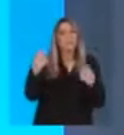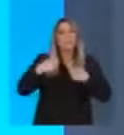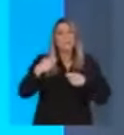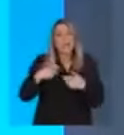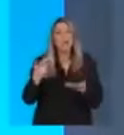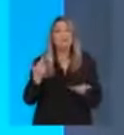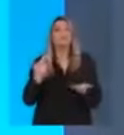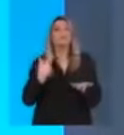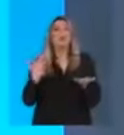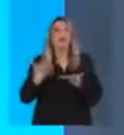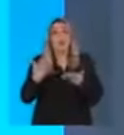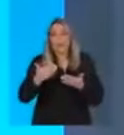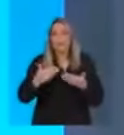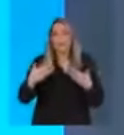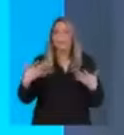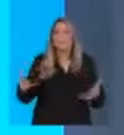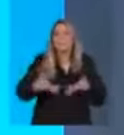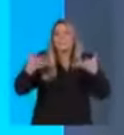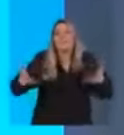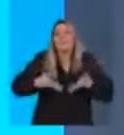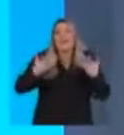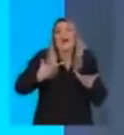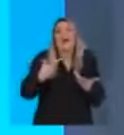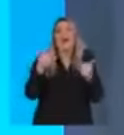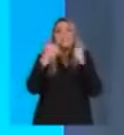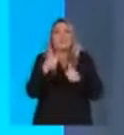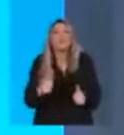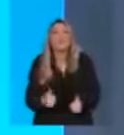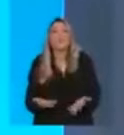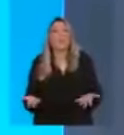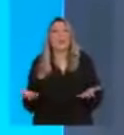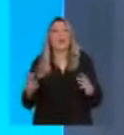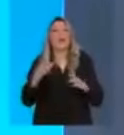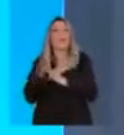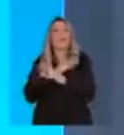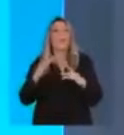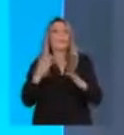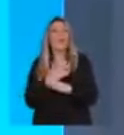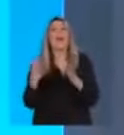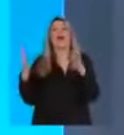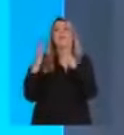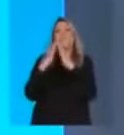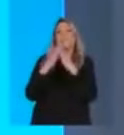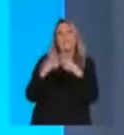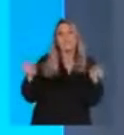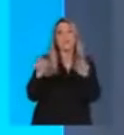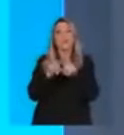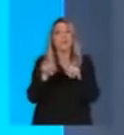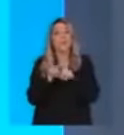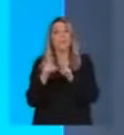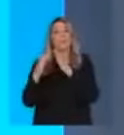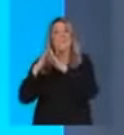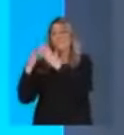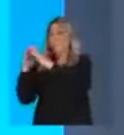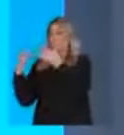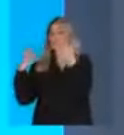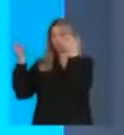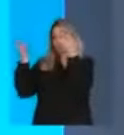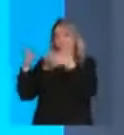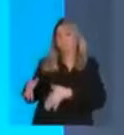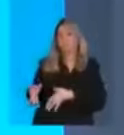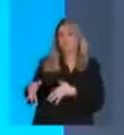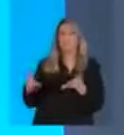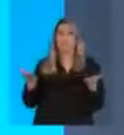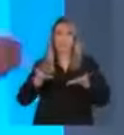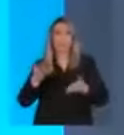mão deobra intensiva que é na infraestrutura urbana e também na habitação Inclusive das favelas que foram abandonadas pelo